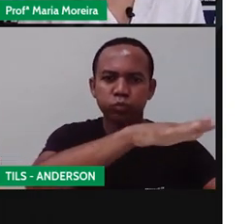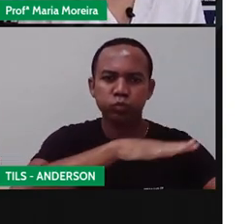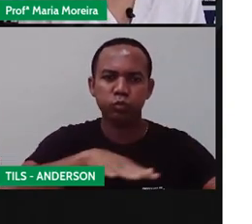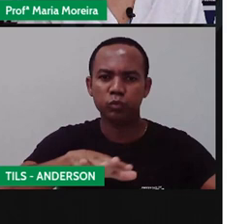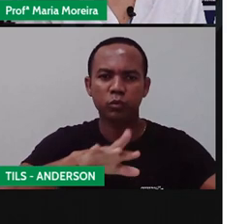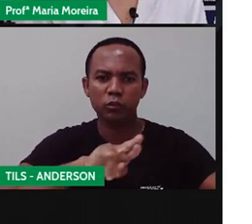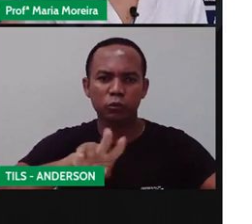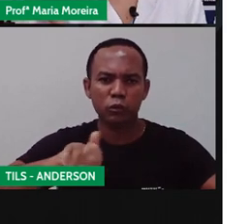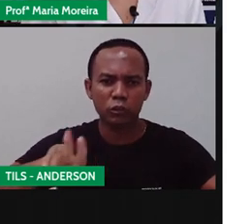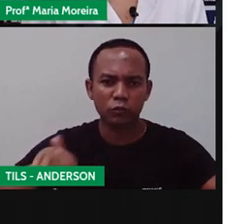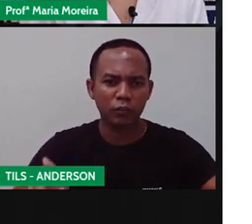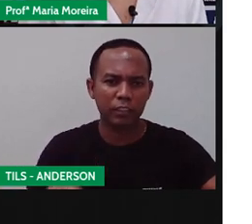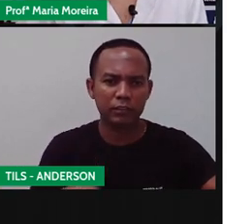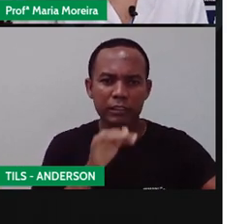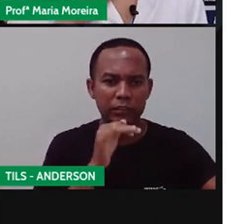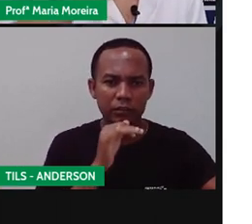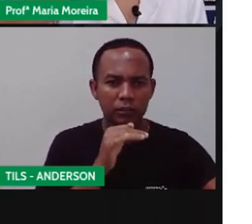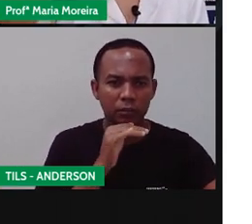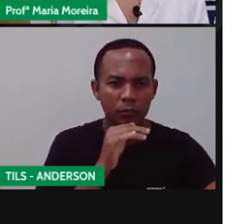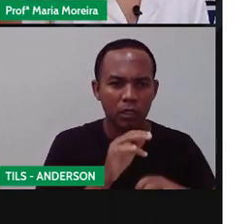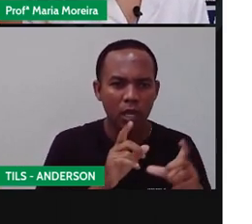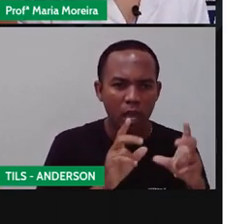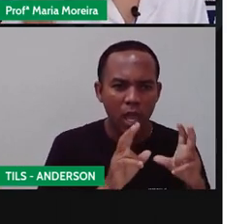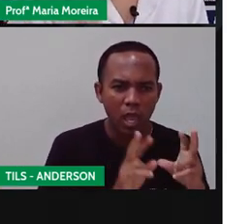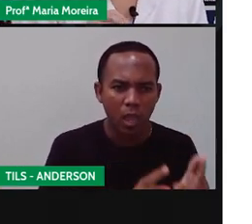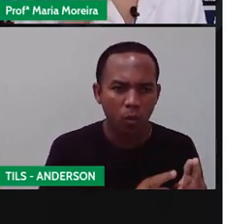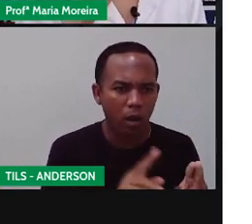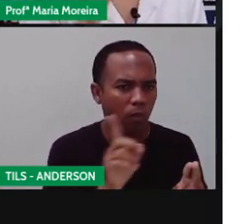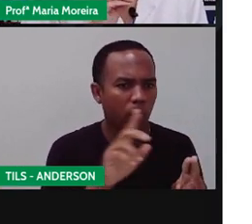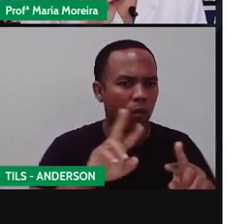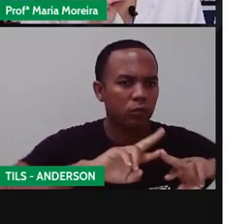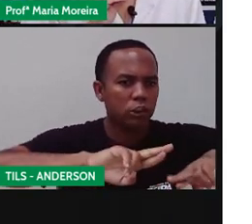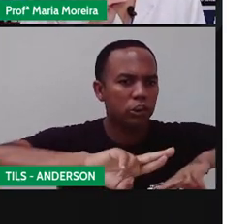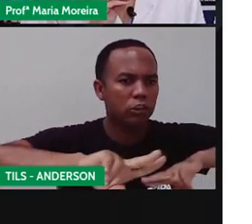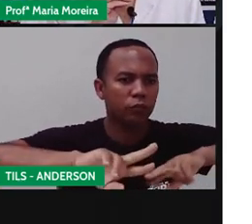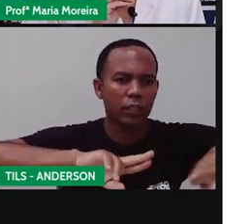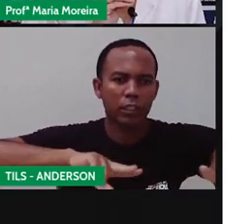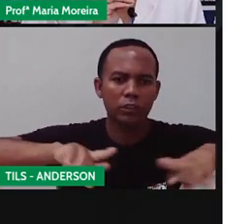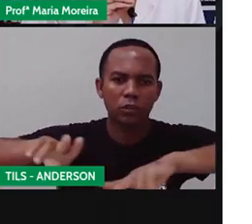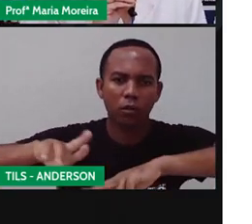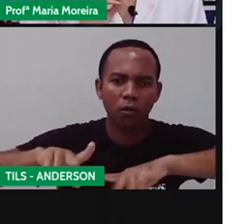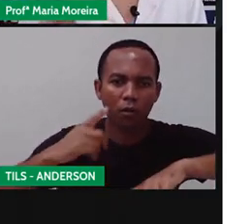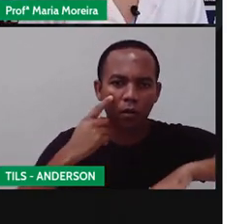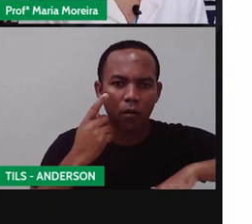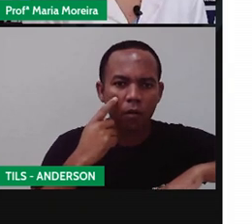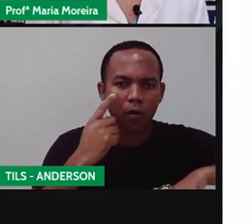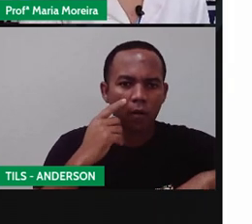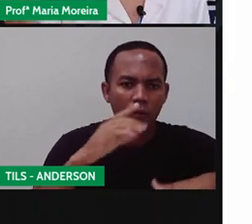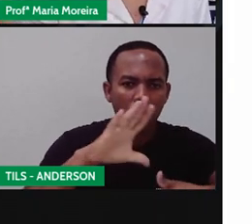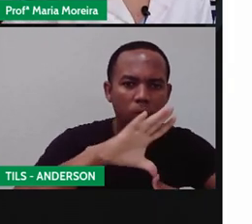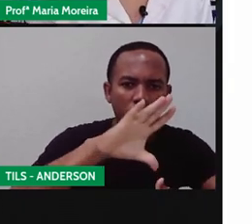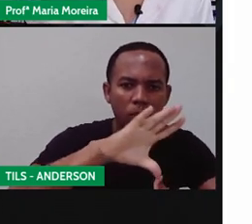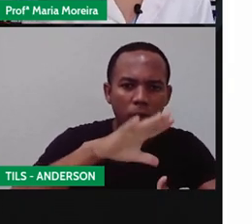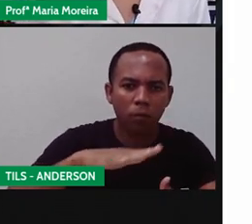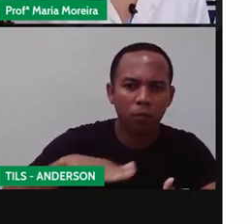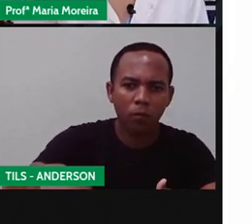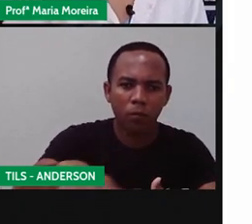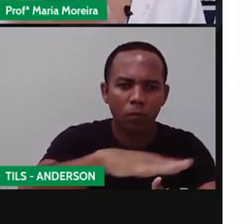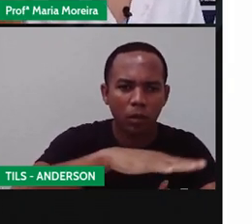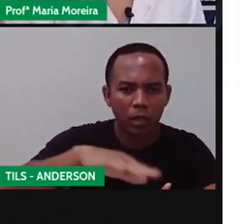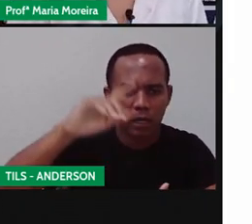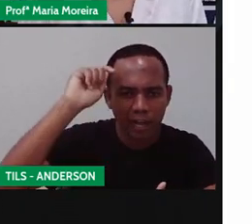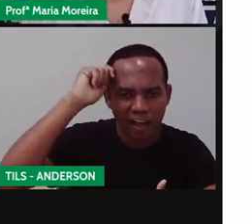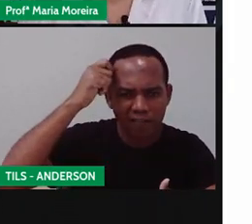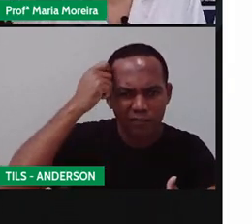uma coisa uniforme? Igual. Ele tem o quê? Características diversas, né? E a gente poderia passar aqui um